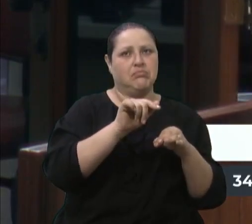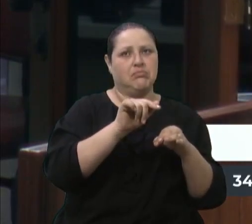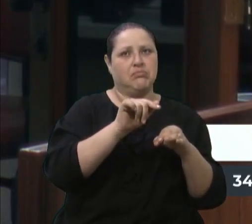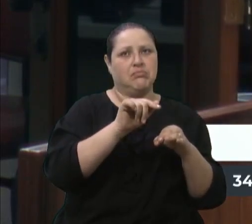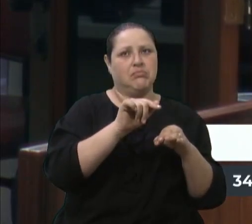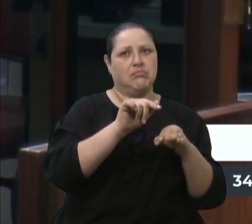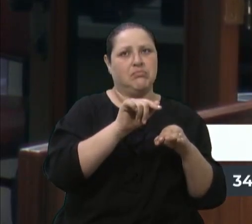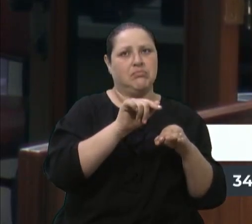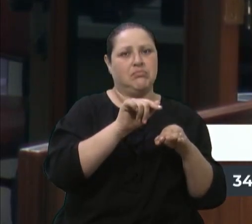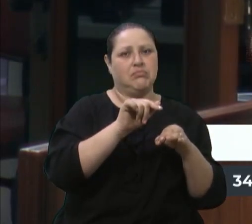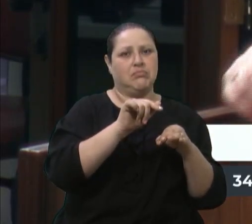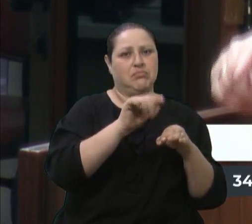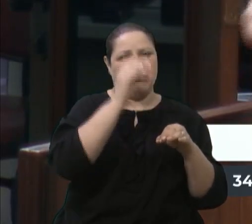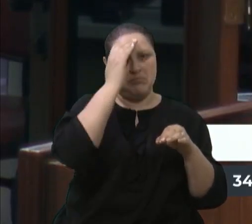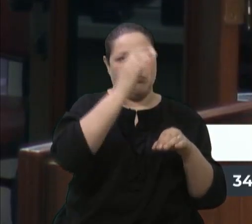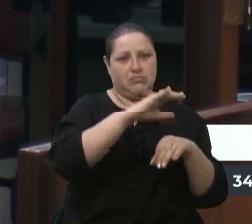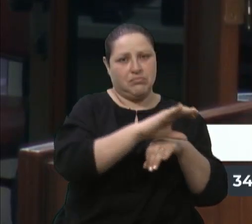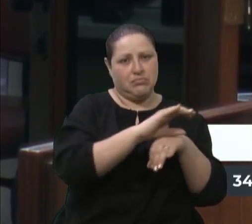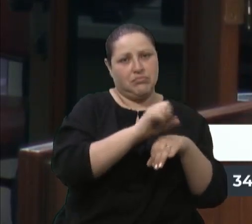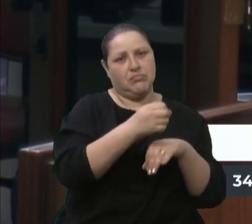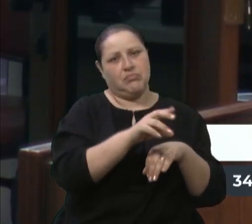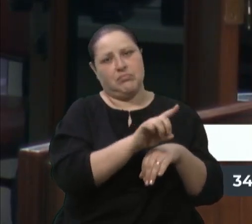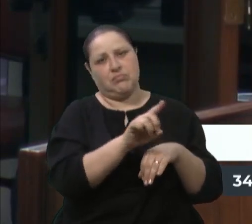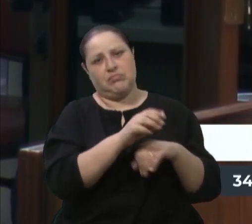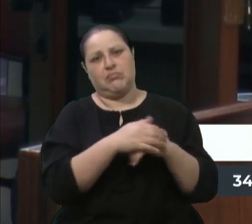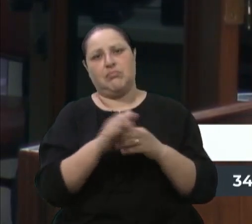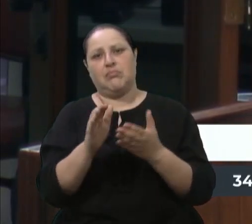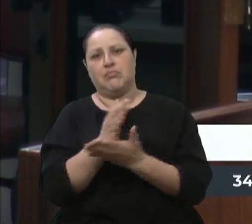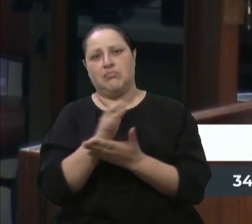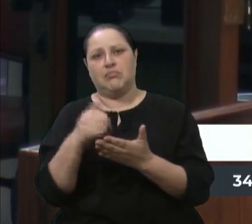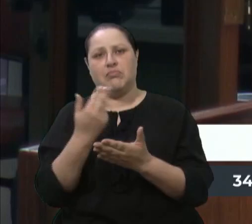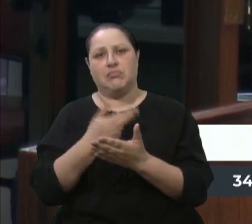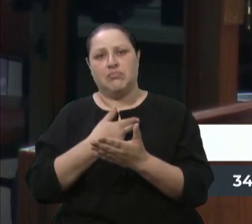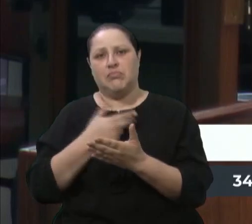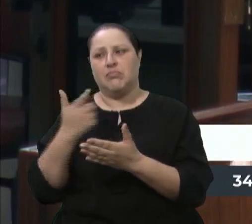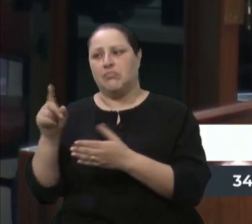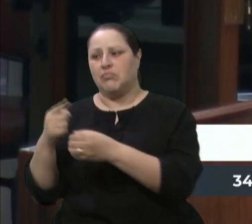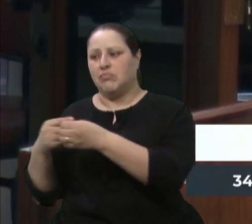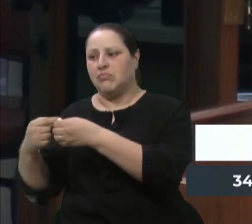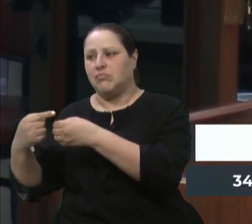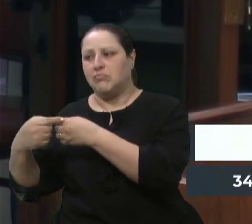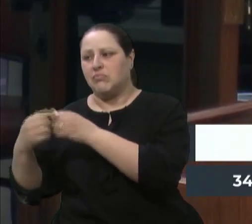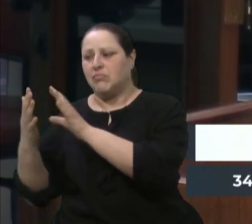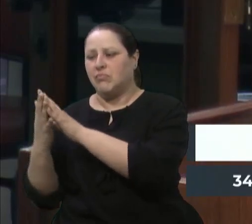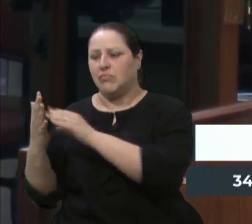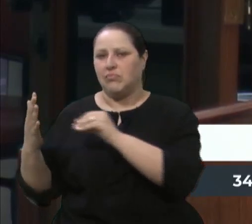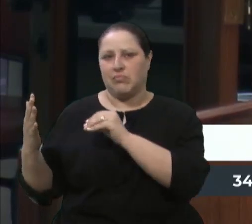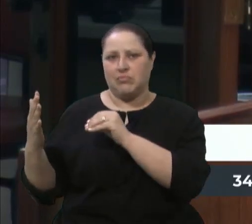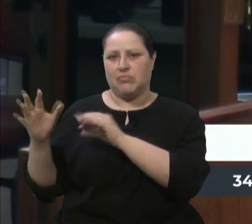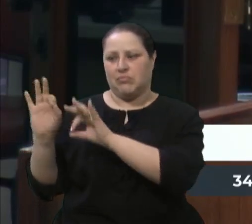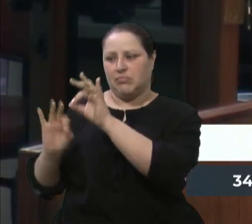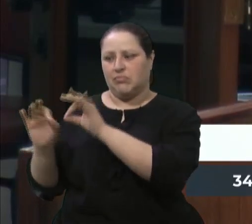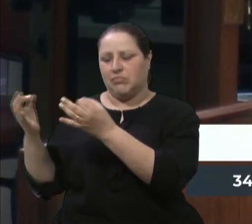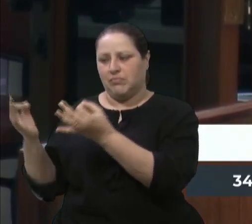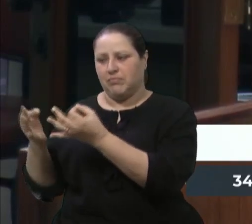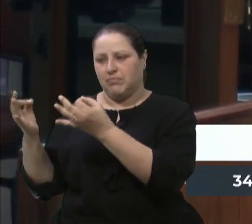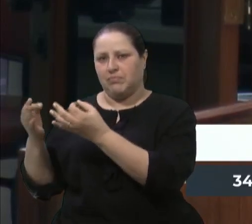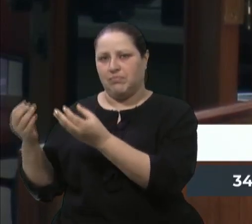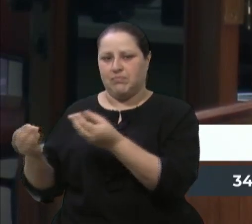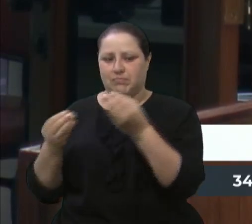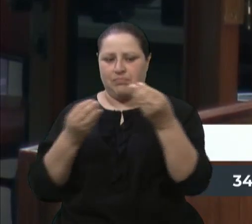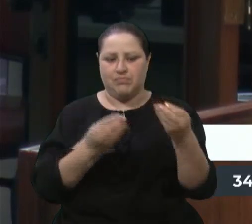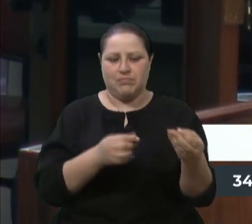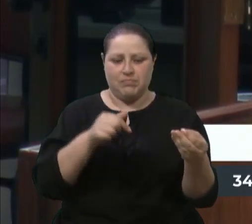projeto que tem numa cidade vizinha e, infelizmente, esta casa dá pela inconstitucionalidade e, assim, grandes projetos talvez